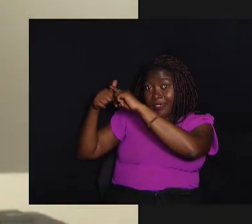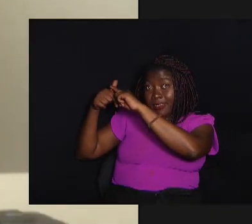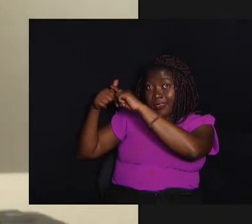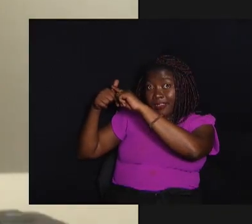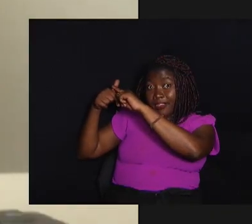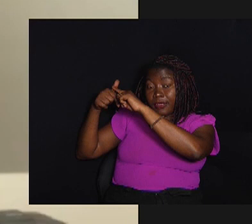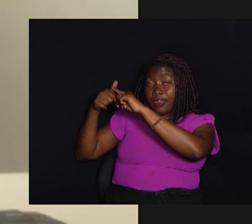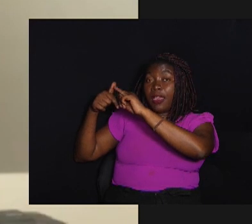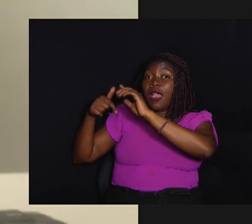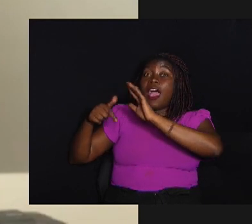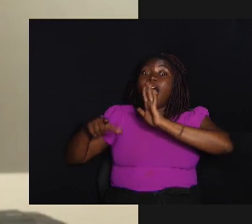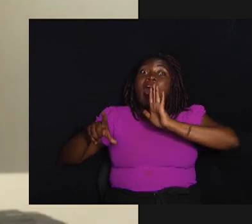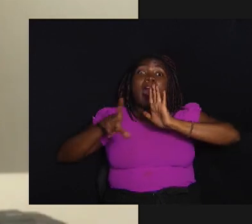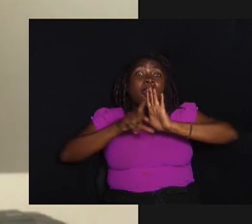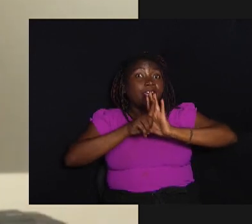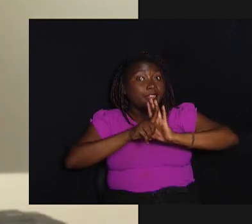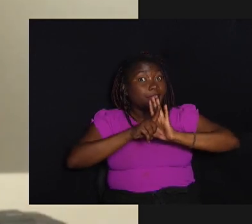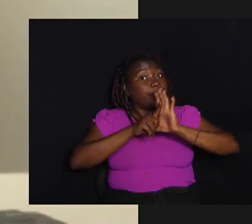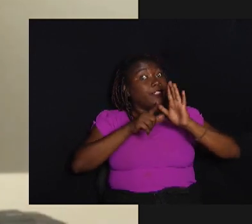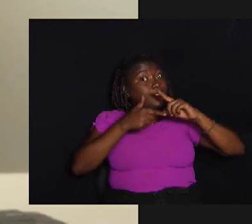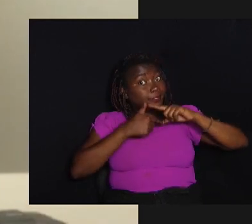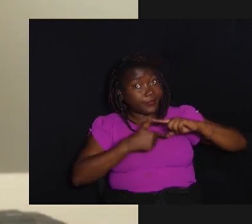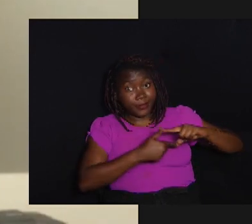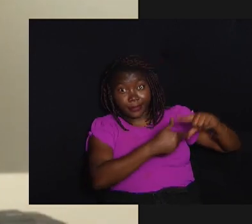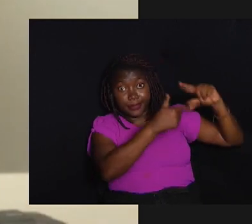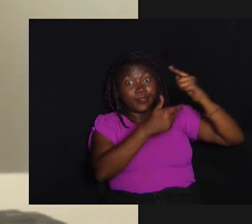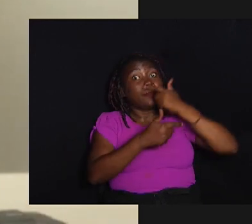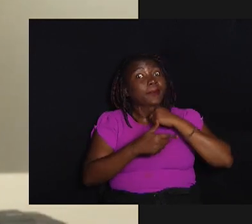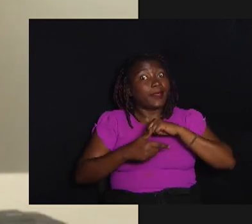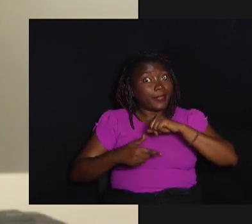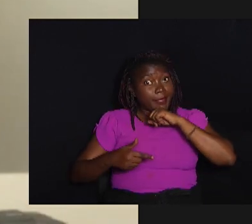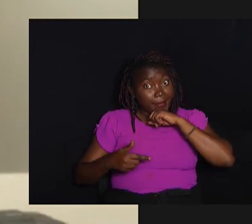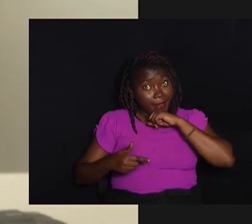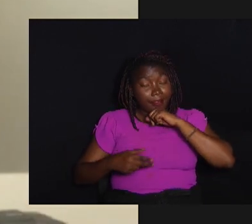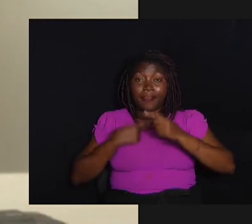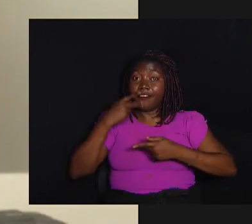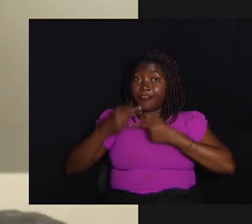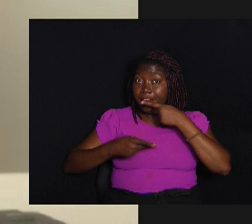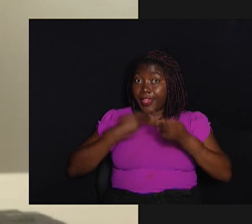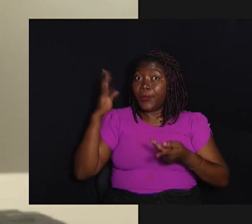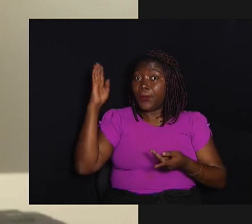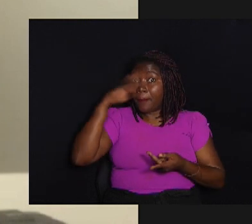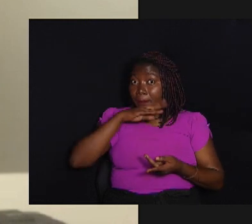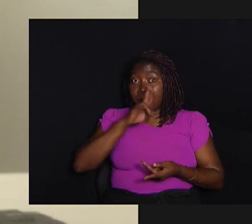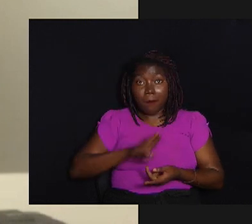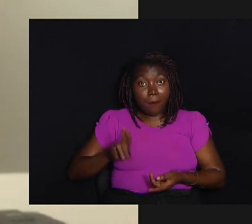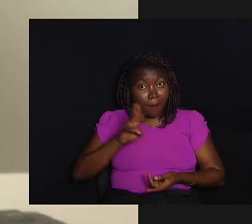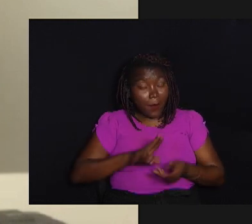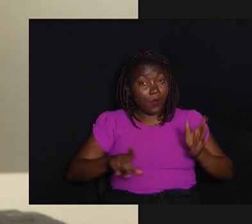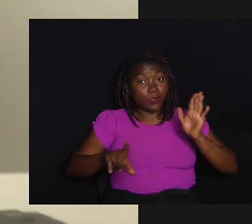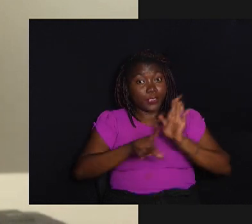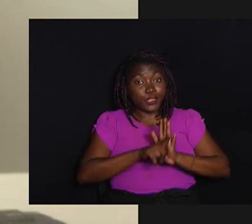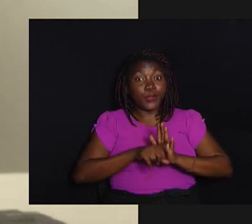Com a lei da alienação parental, a gente vê, quando a gente está falando do mau uso dessa lei, né?